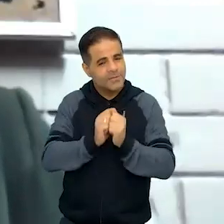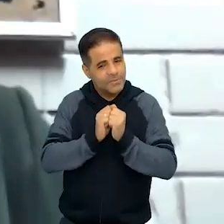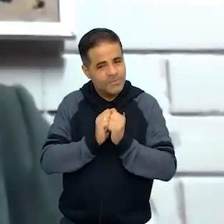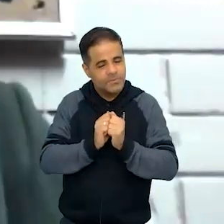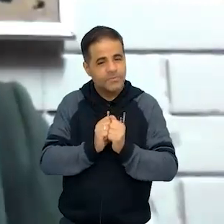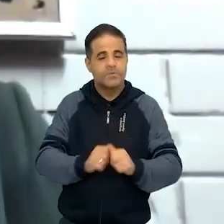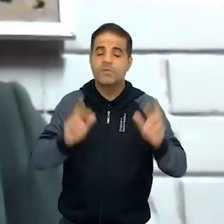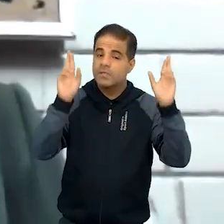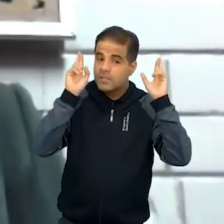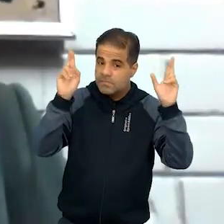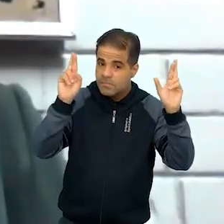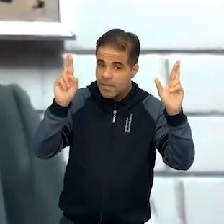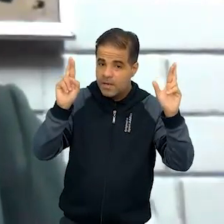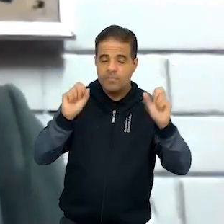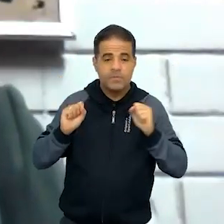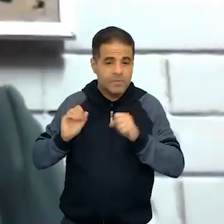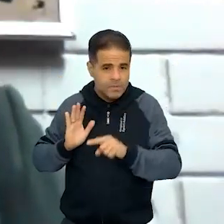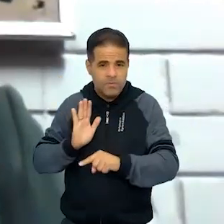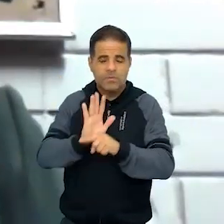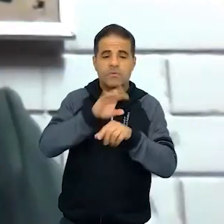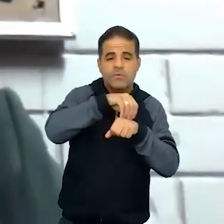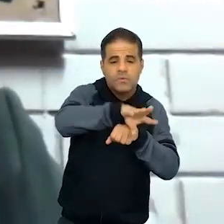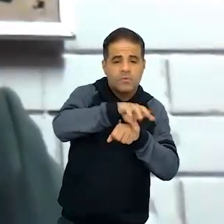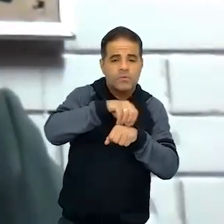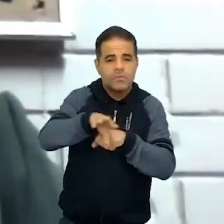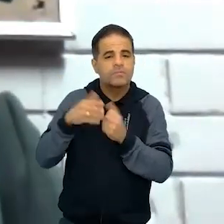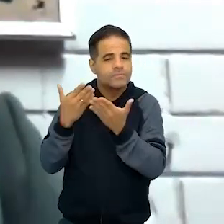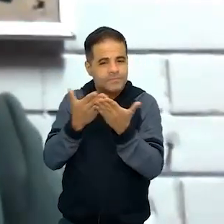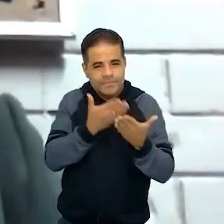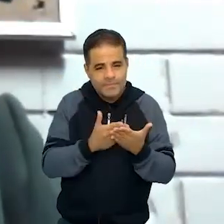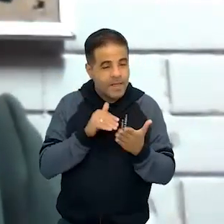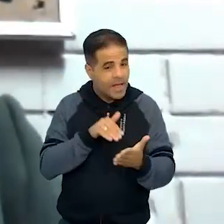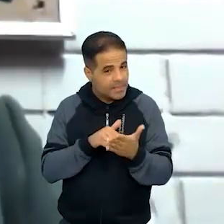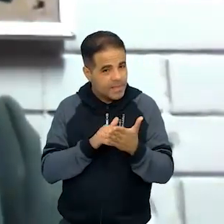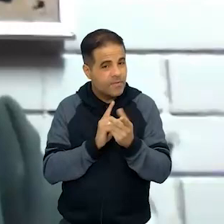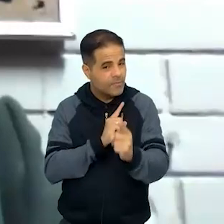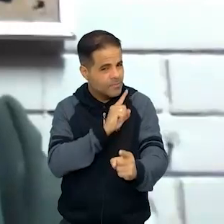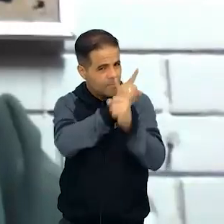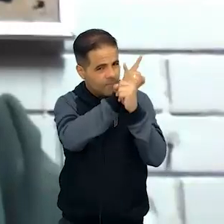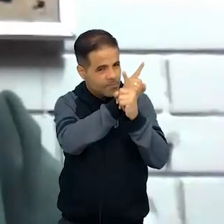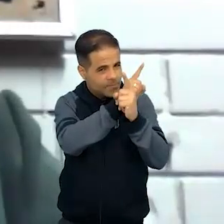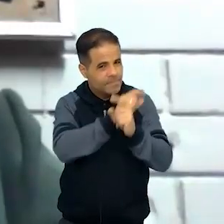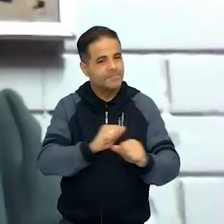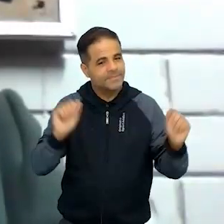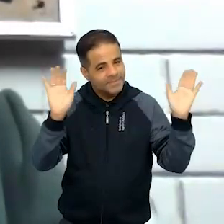Espero ter contribuído com cada um nesse estudo. Até breve.